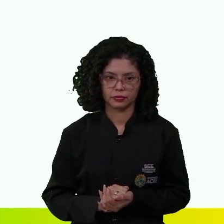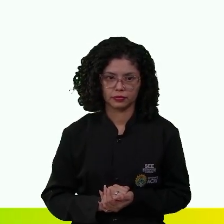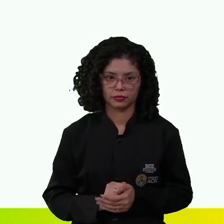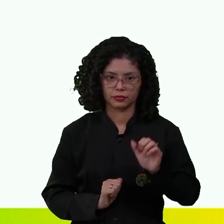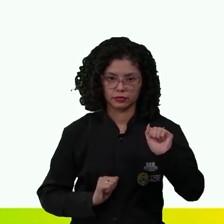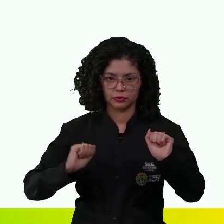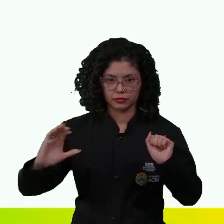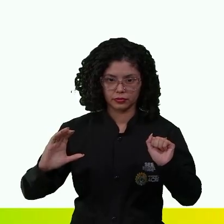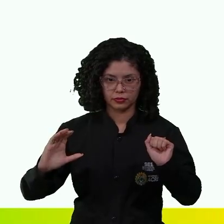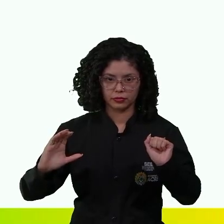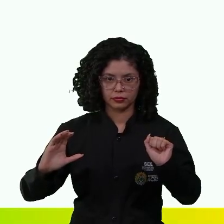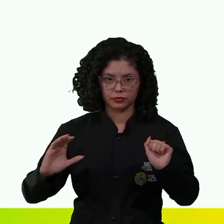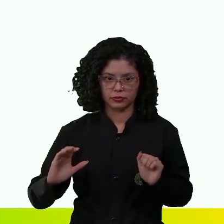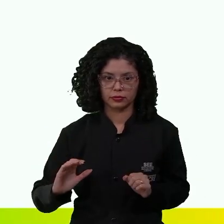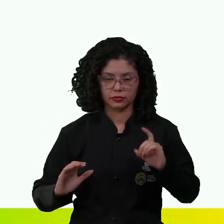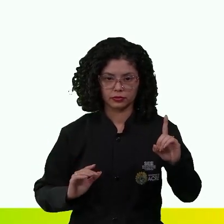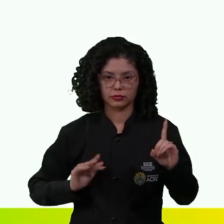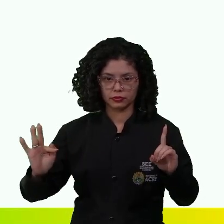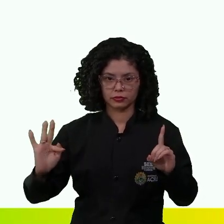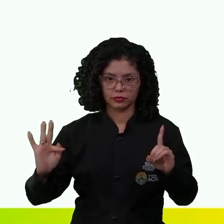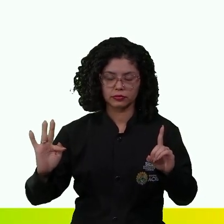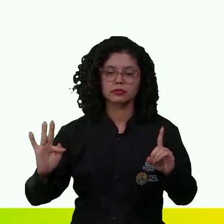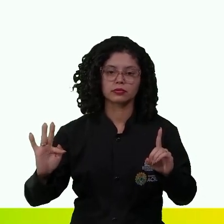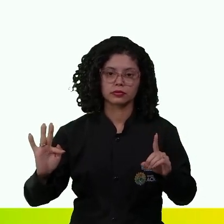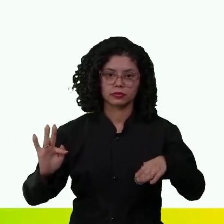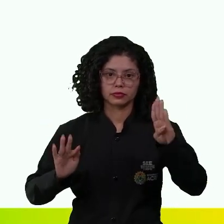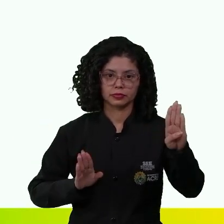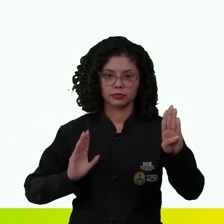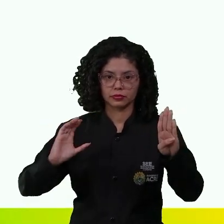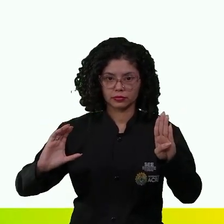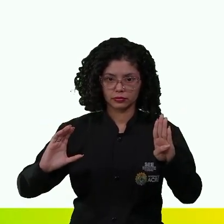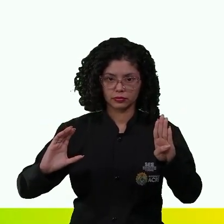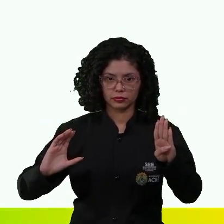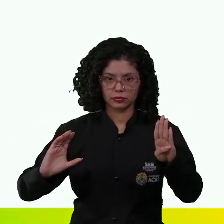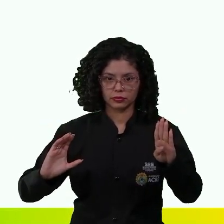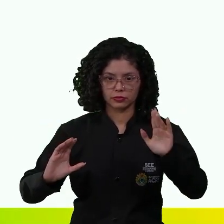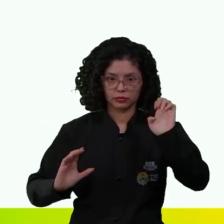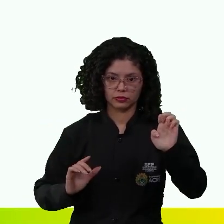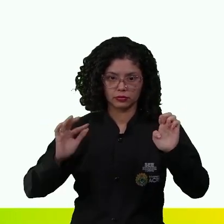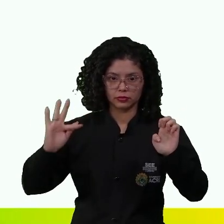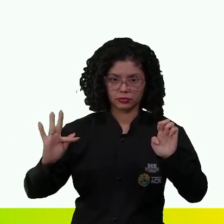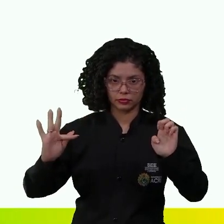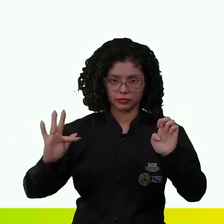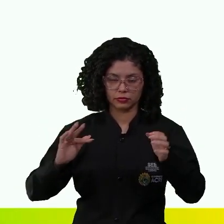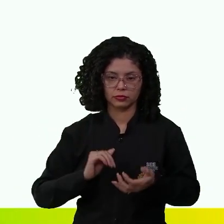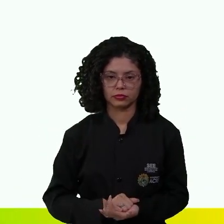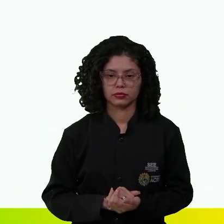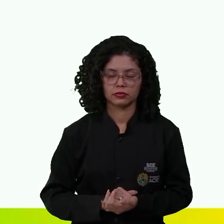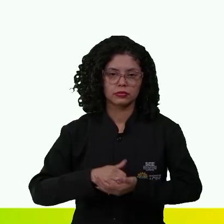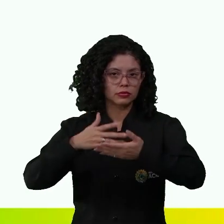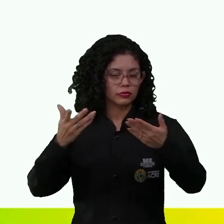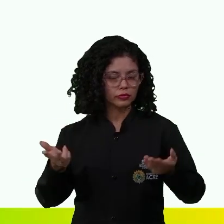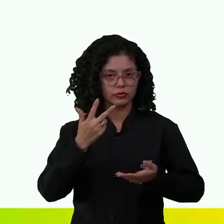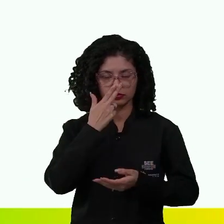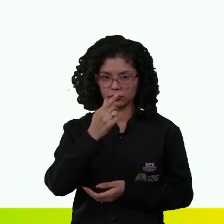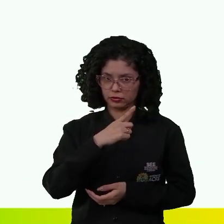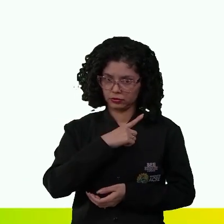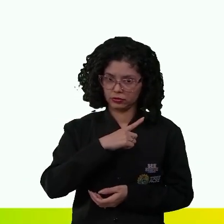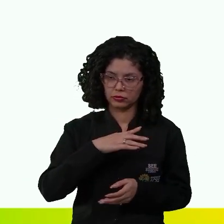AC a DF e BC a EF. Então, se eu